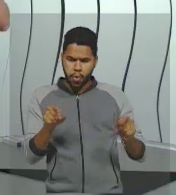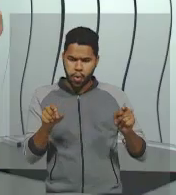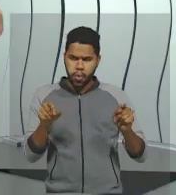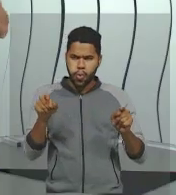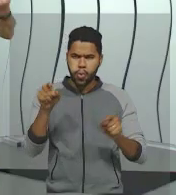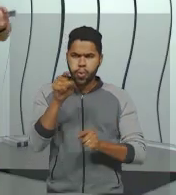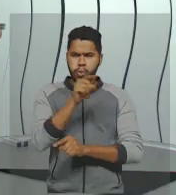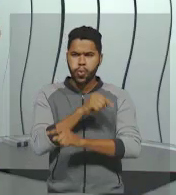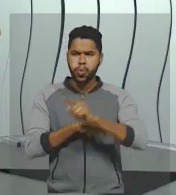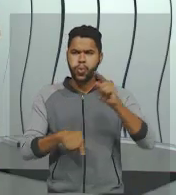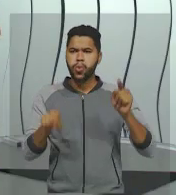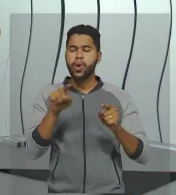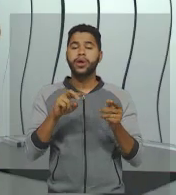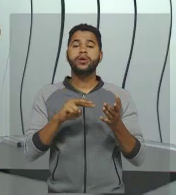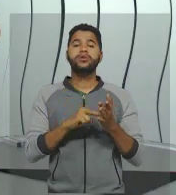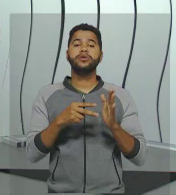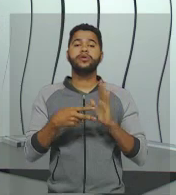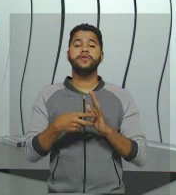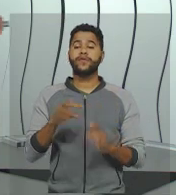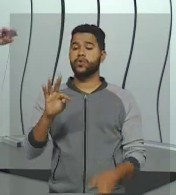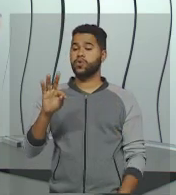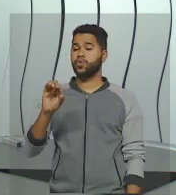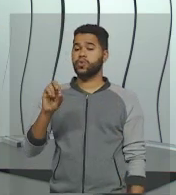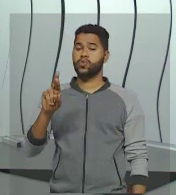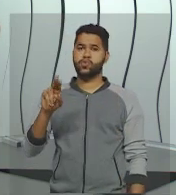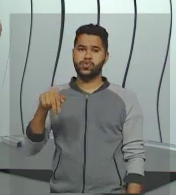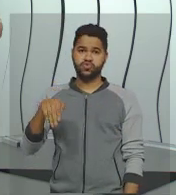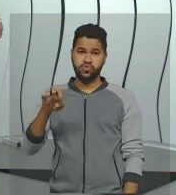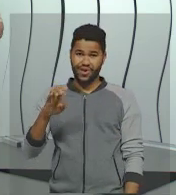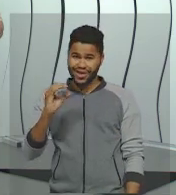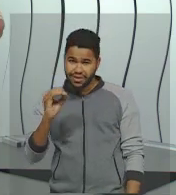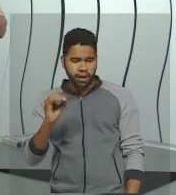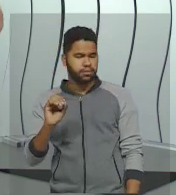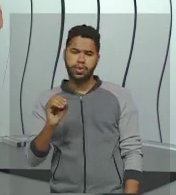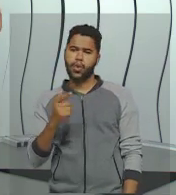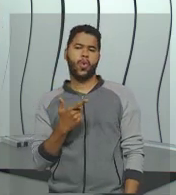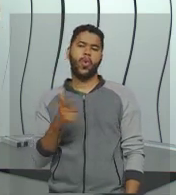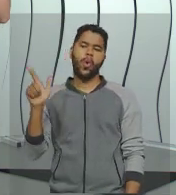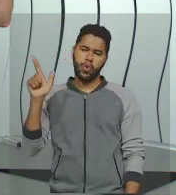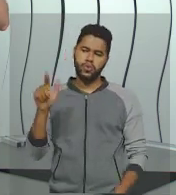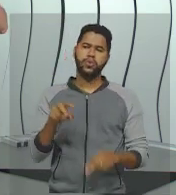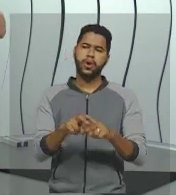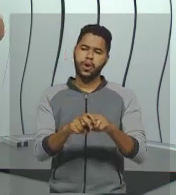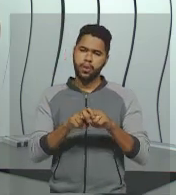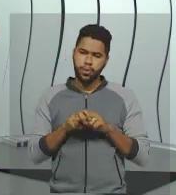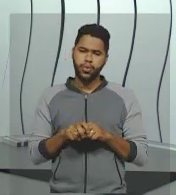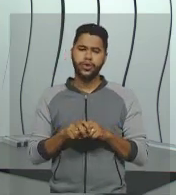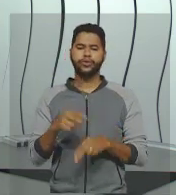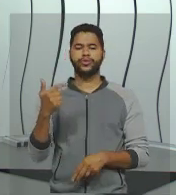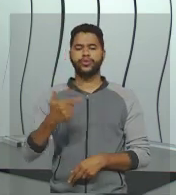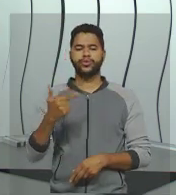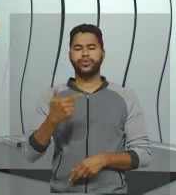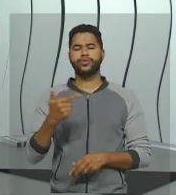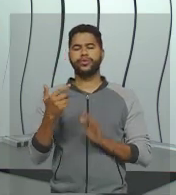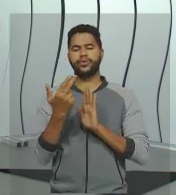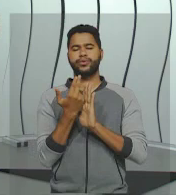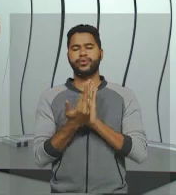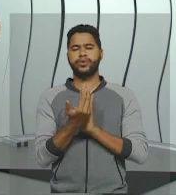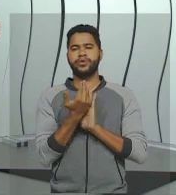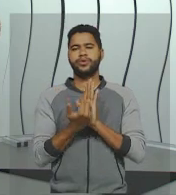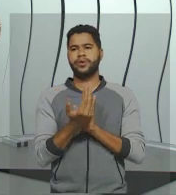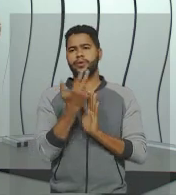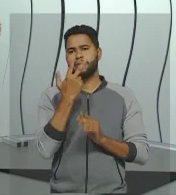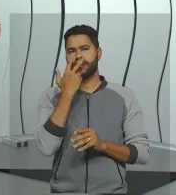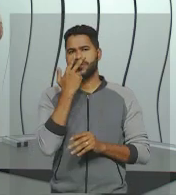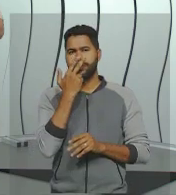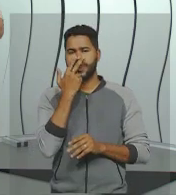Porque se ele girar, significa que o torque resultante é diferente de zero. Foi por isso que, naquele segundo desenho que eu mostrei, aparentemente a